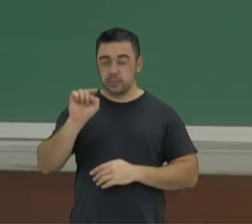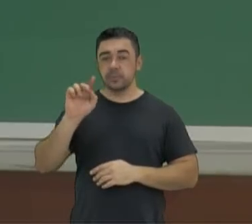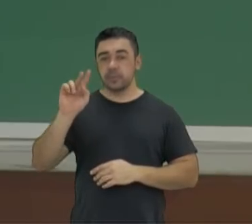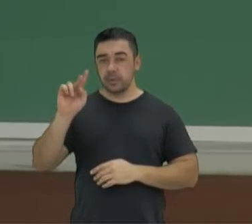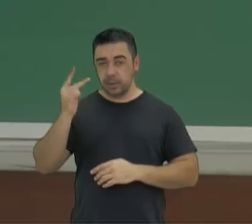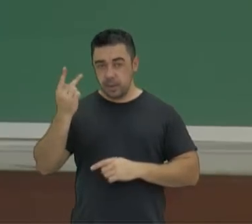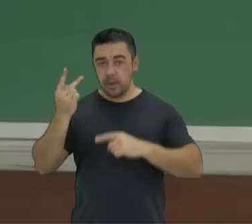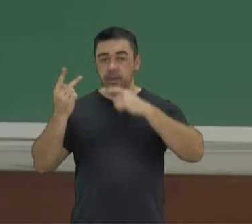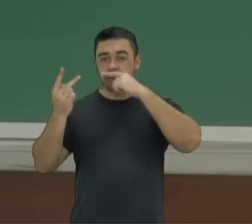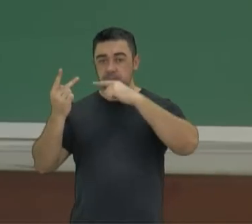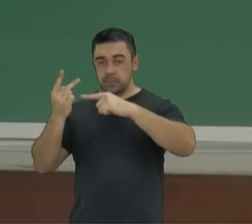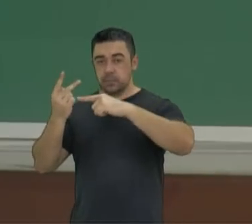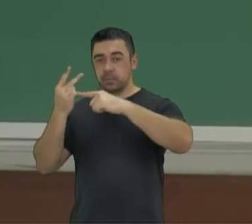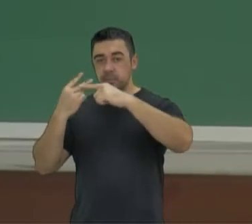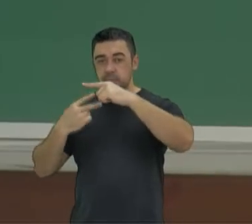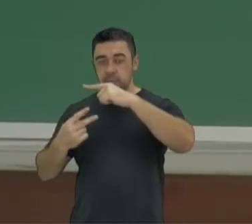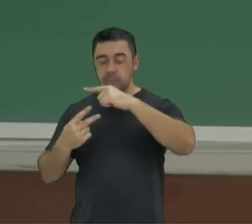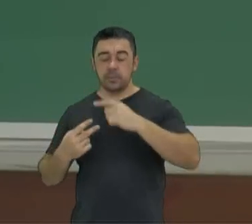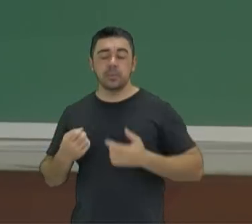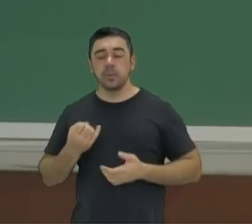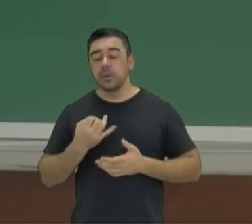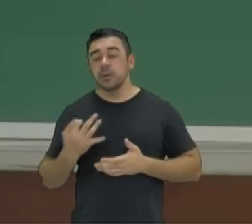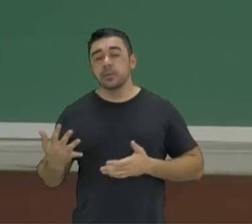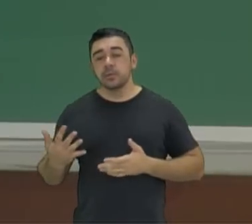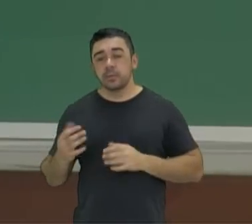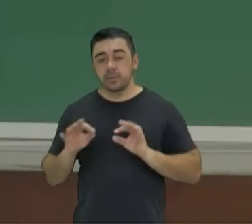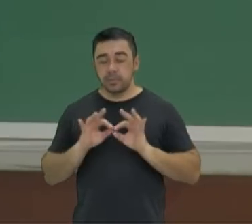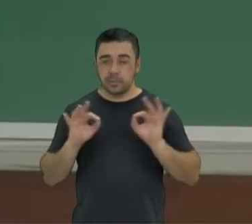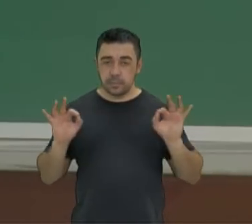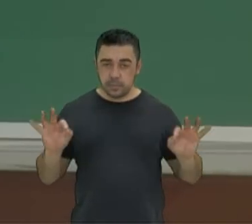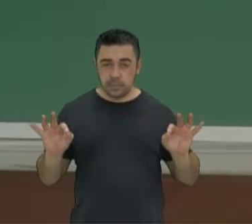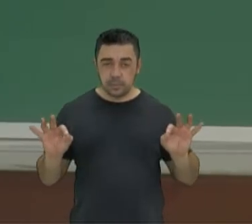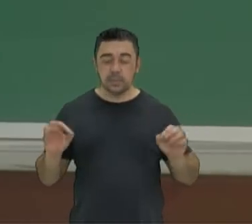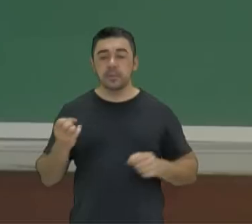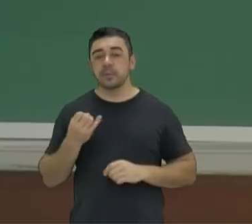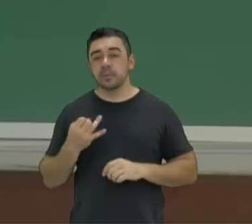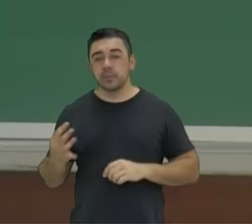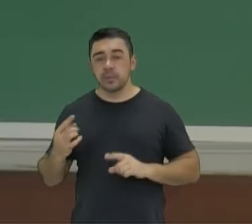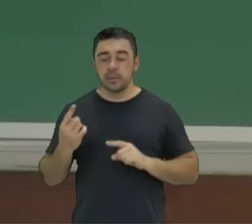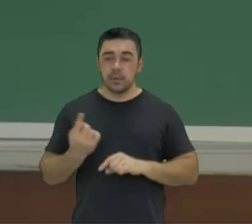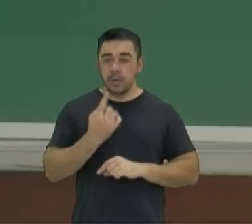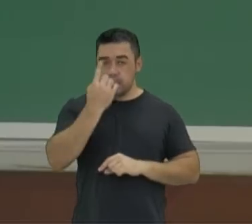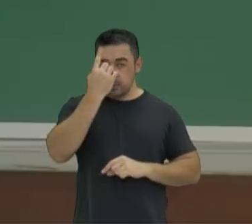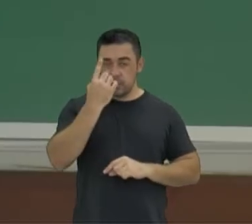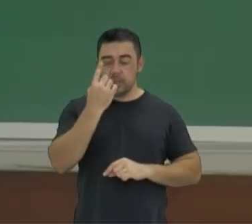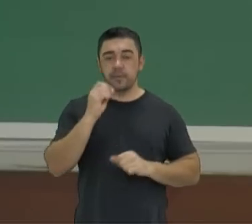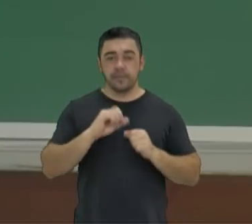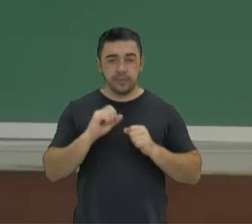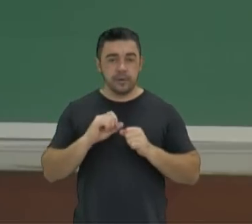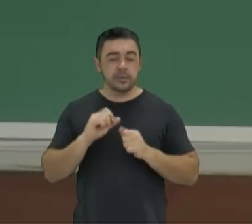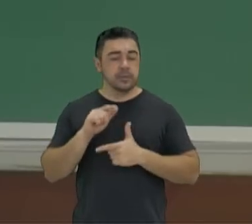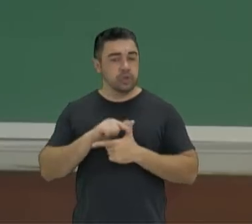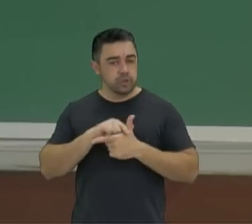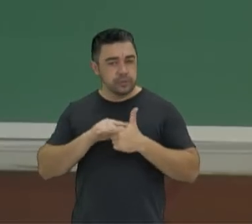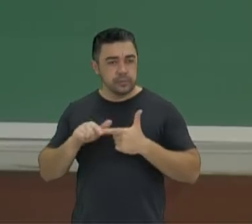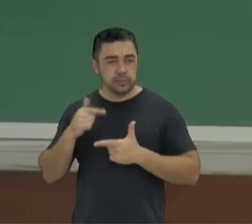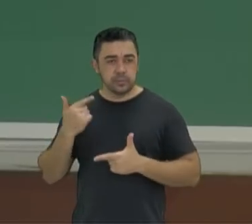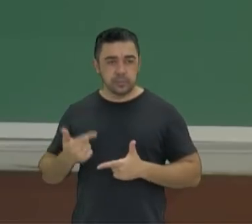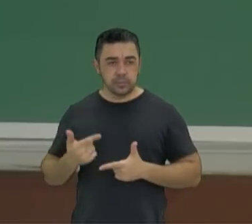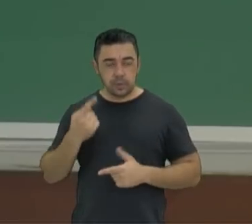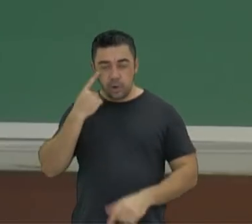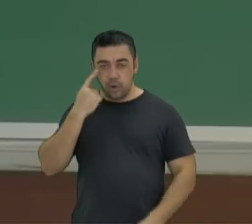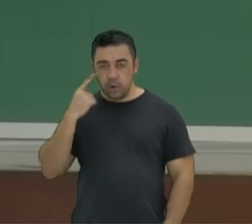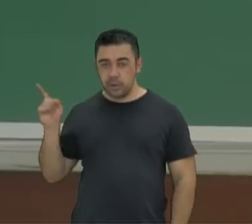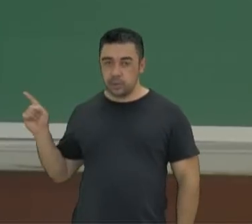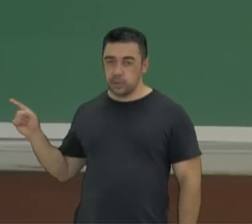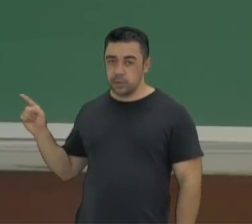cartesiano quanto mede a base, quanto mede a altura. Multiplicar e dividir por 2. Lembram disso? Ó, vamos voltar